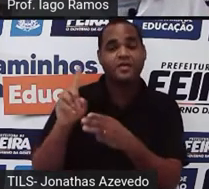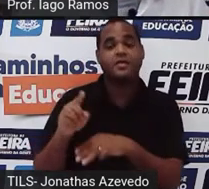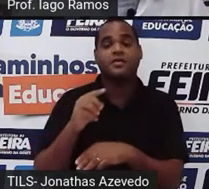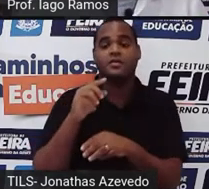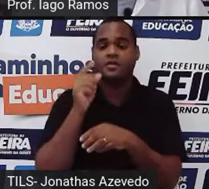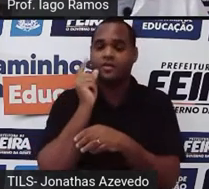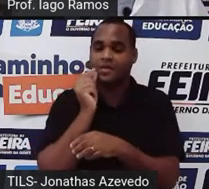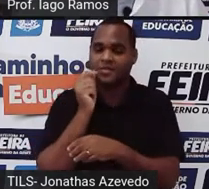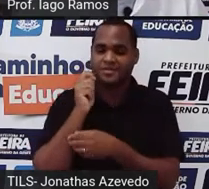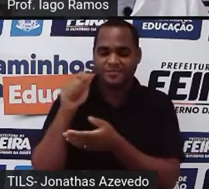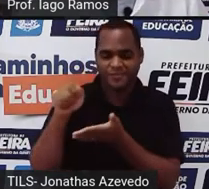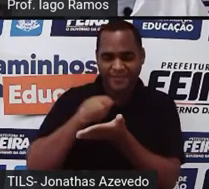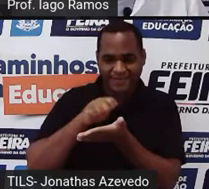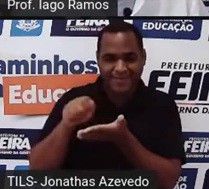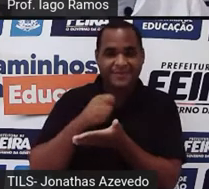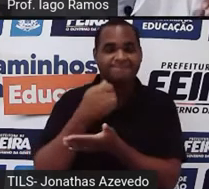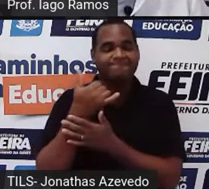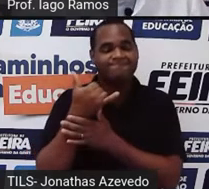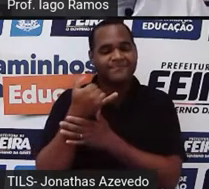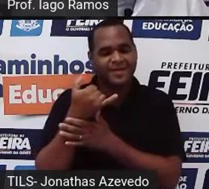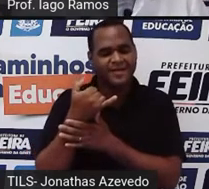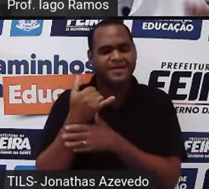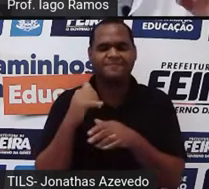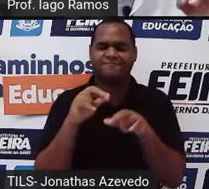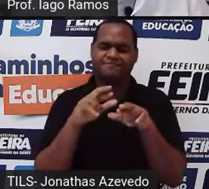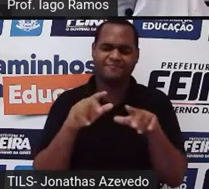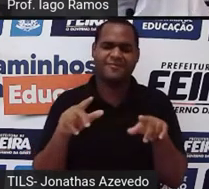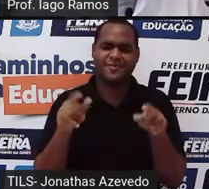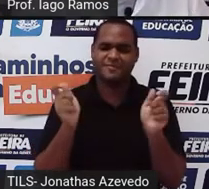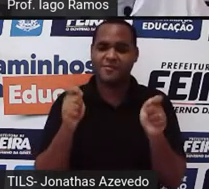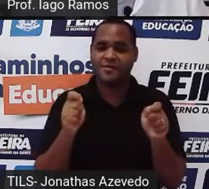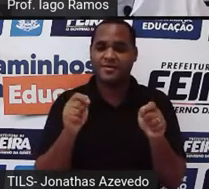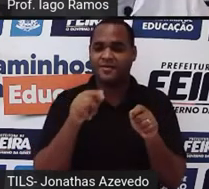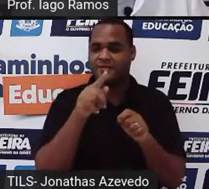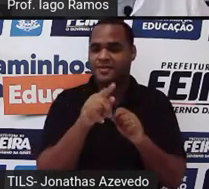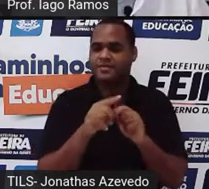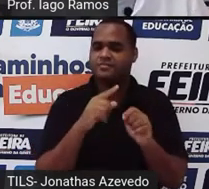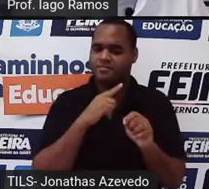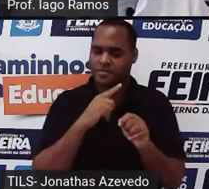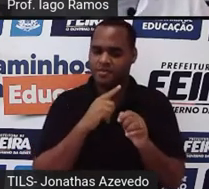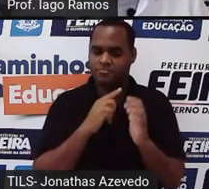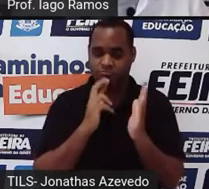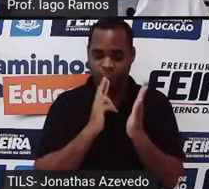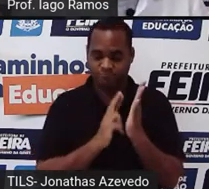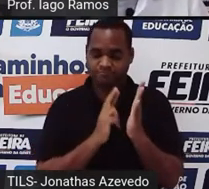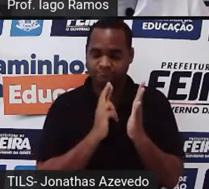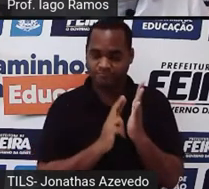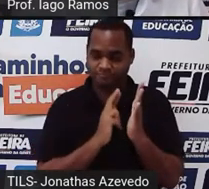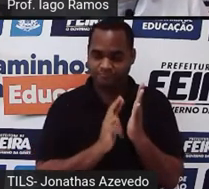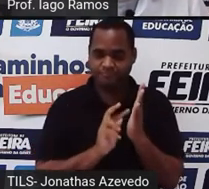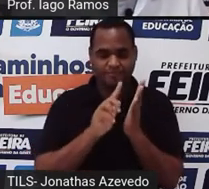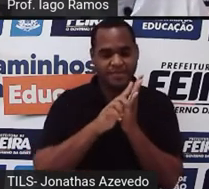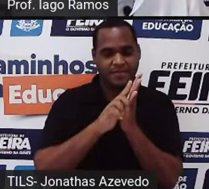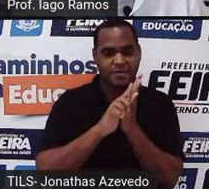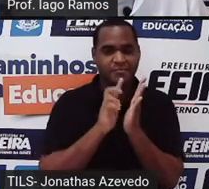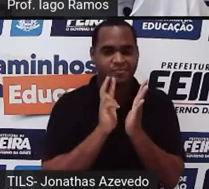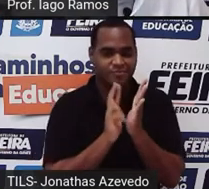caneta, se você preferir usar caneta, porque vai ter, né, necessidade aí de fazer